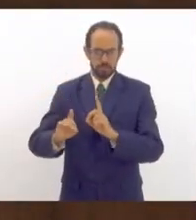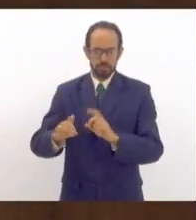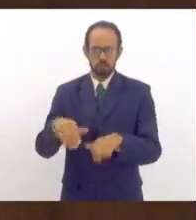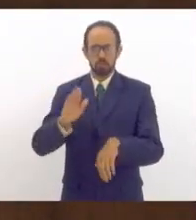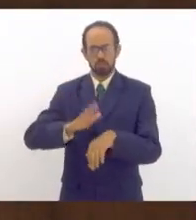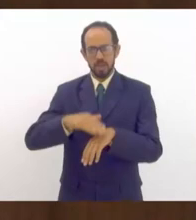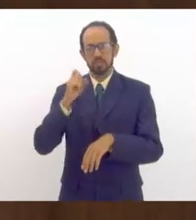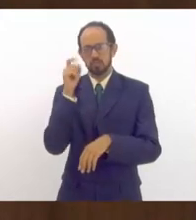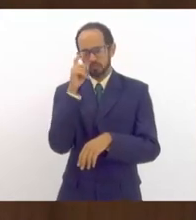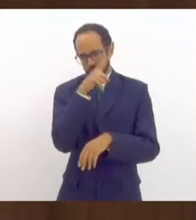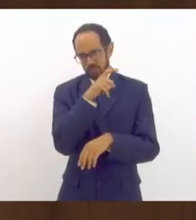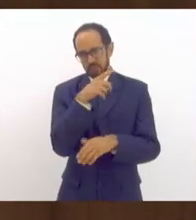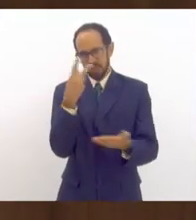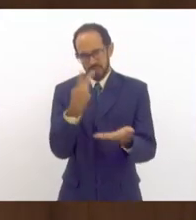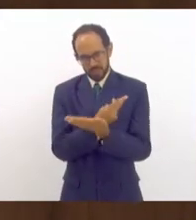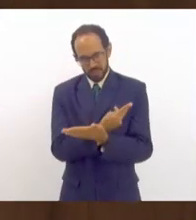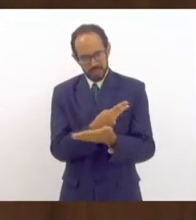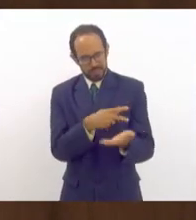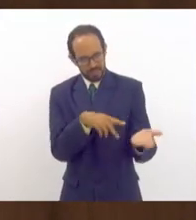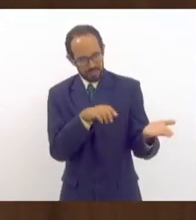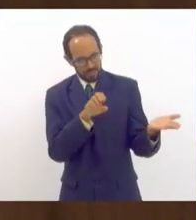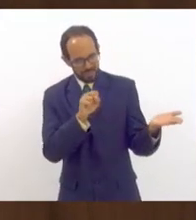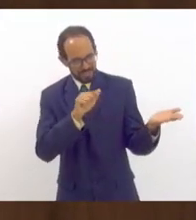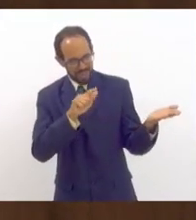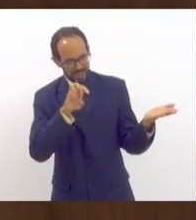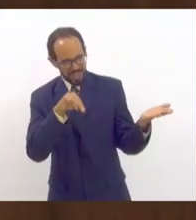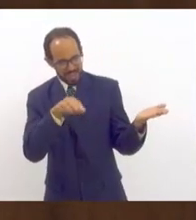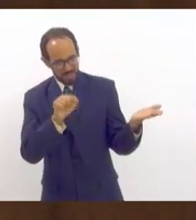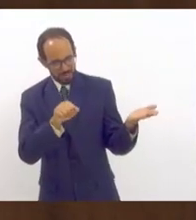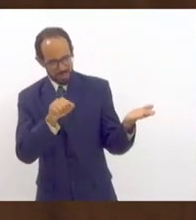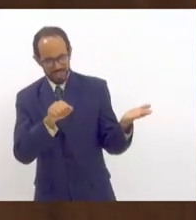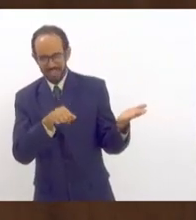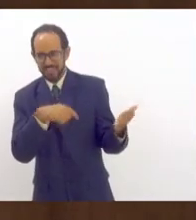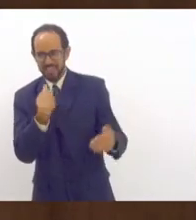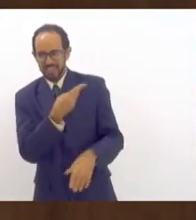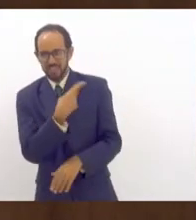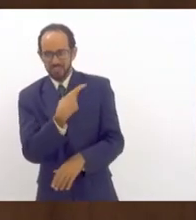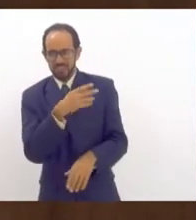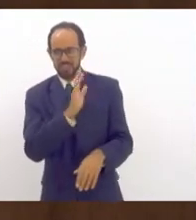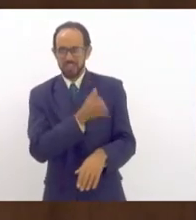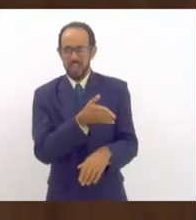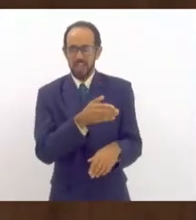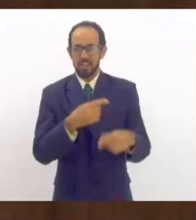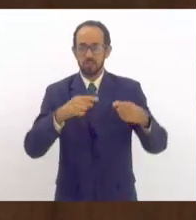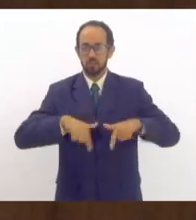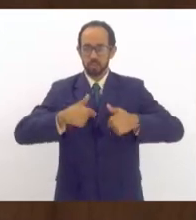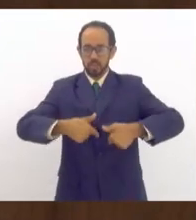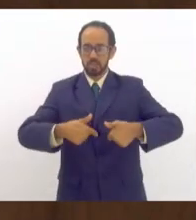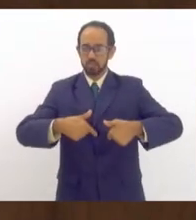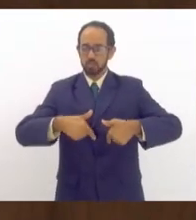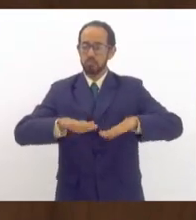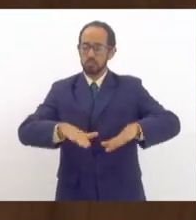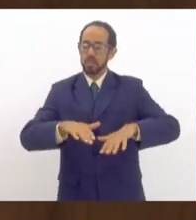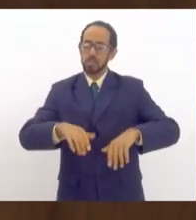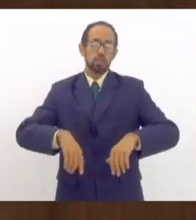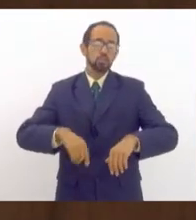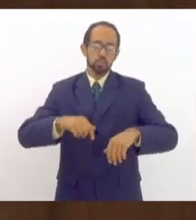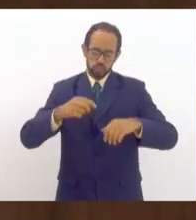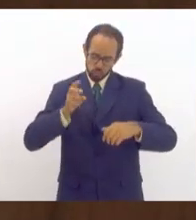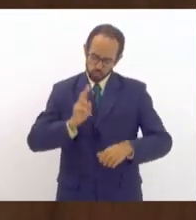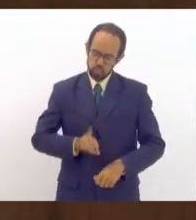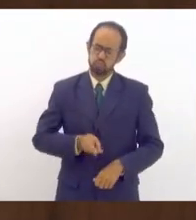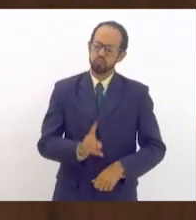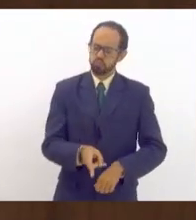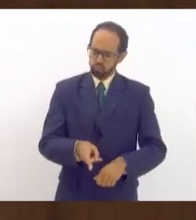mesmo Deputado Coronel Salema nós já enfrentamos polêmicas e debates duros aqui e não nos refutamos e